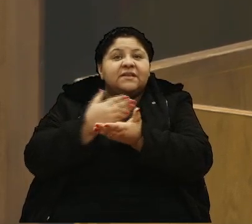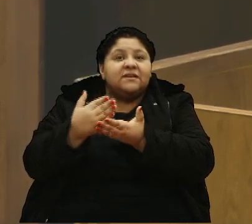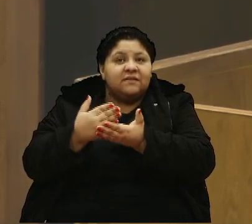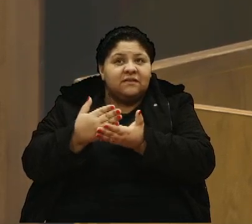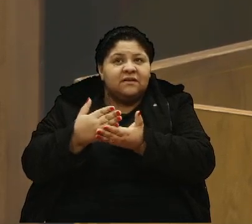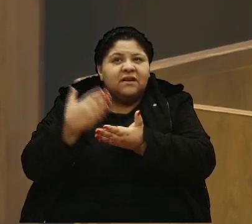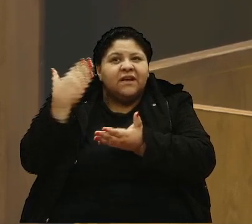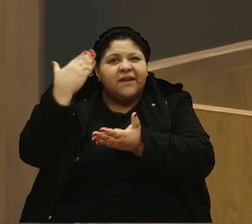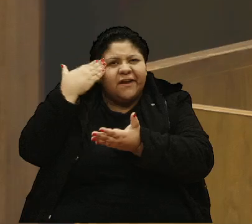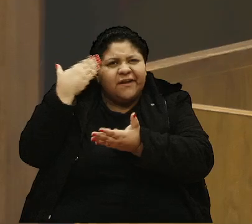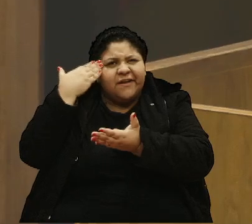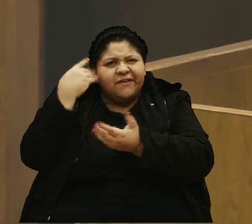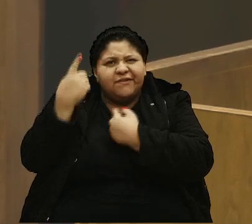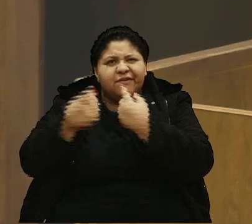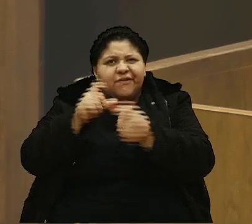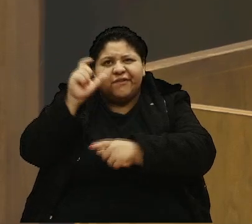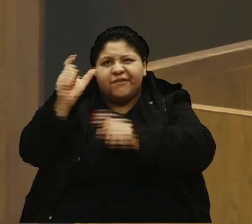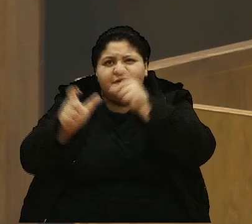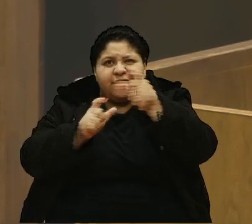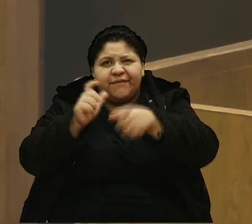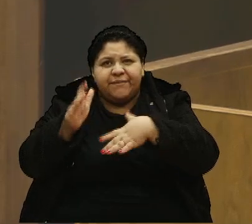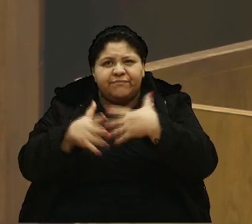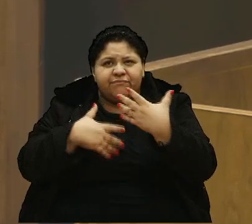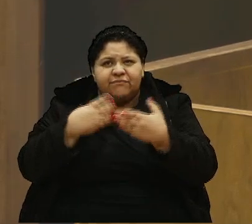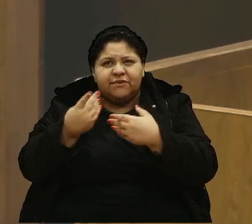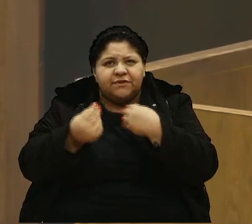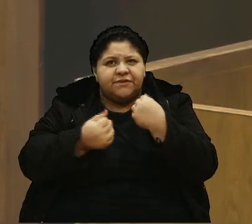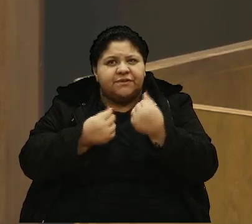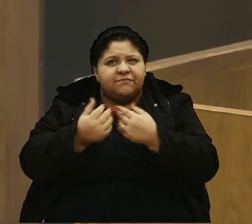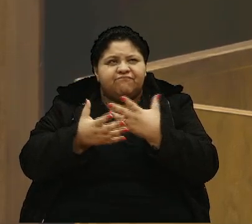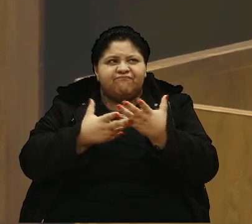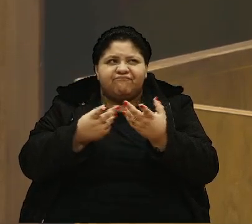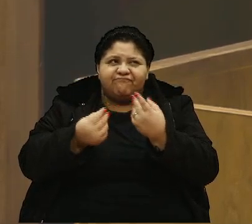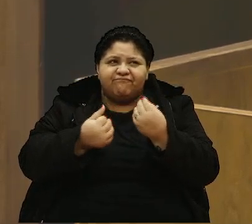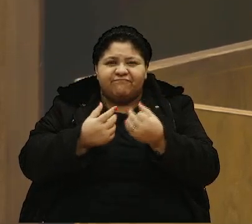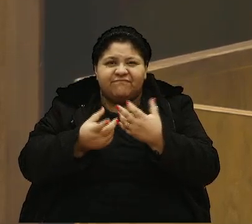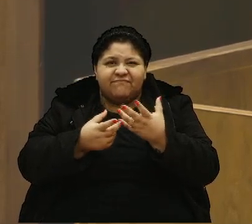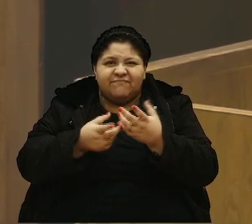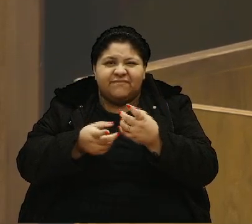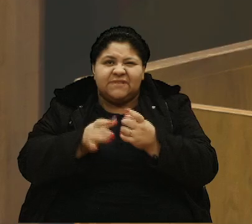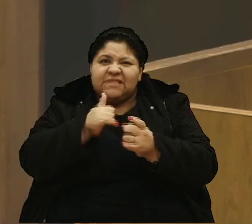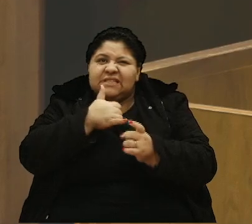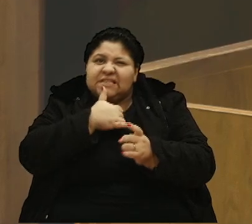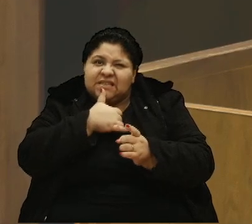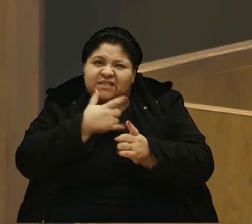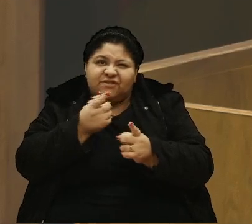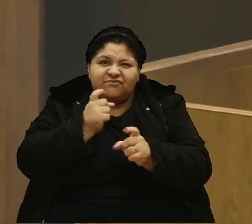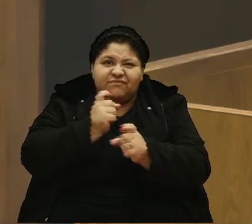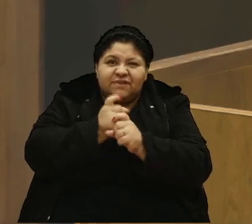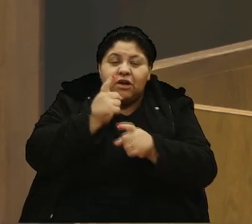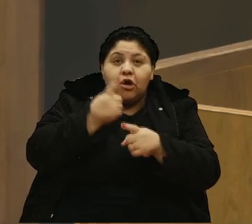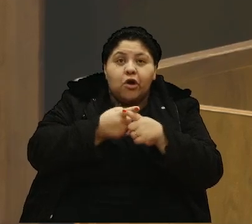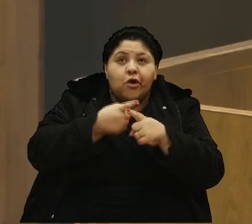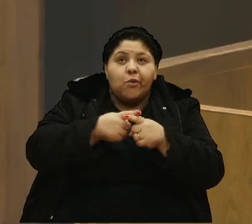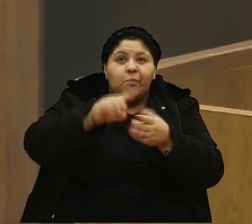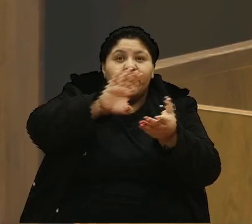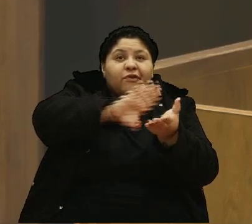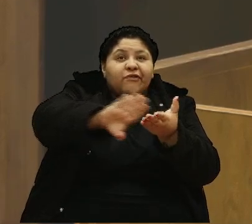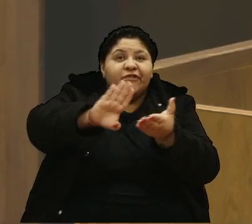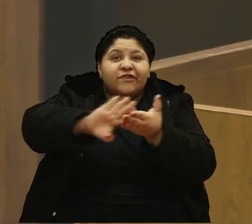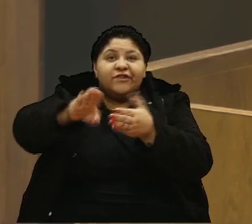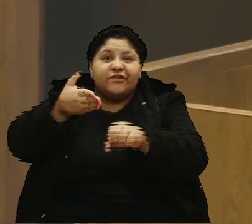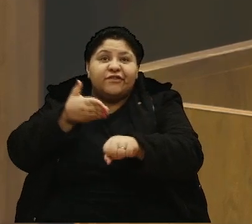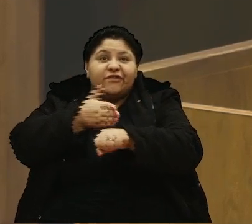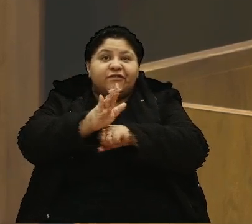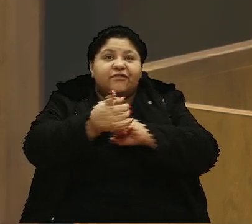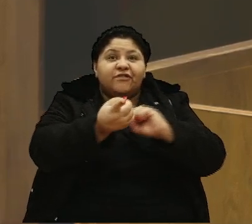eu sei que algumas pessoas irão ficar, digamos assim, chateadas, porque vai tirar o acesso da perimetral